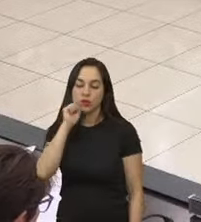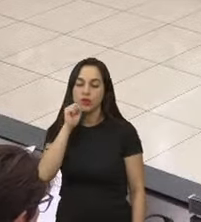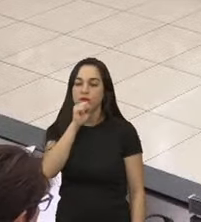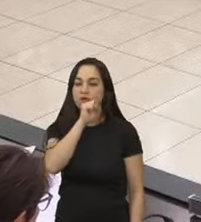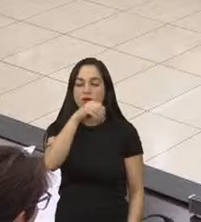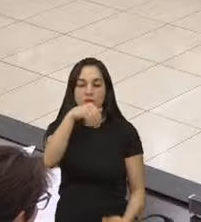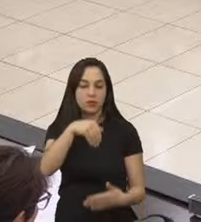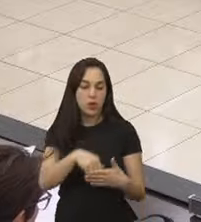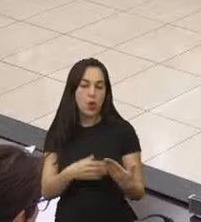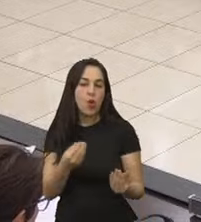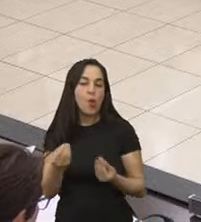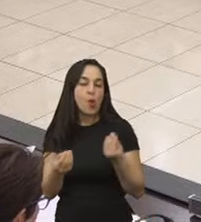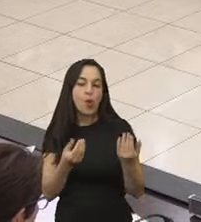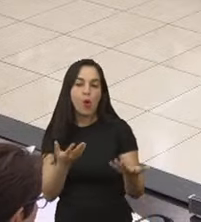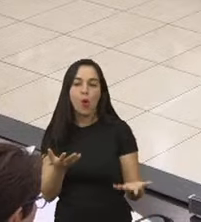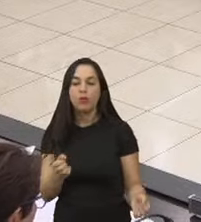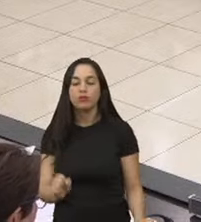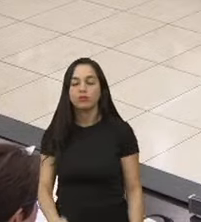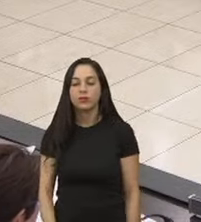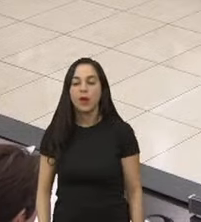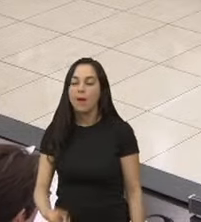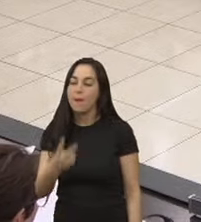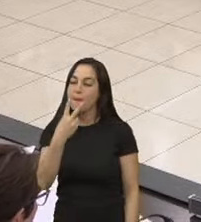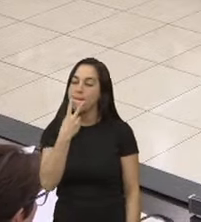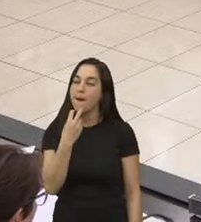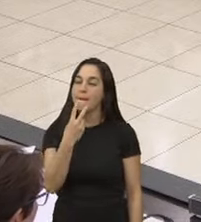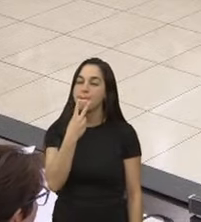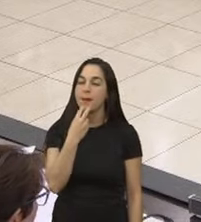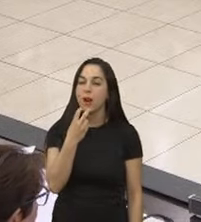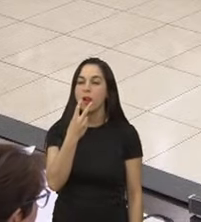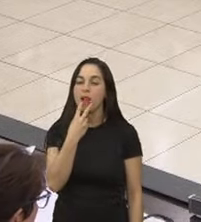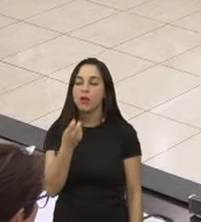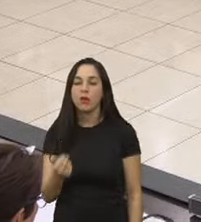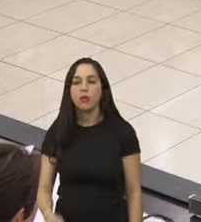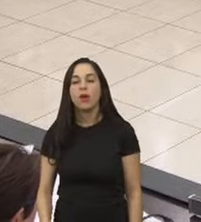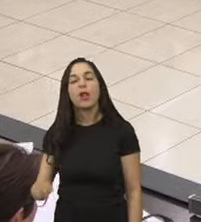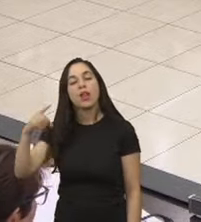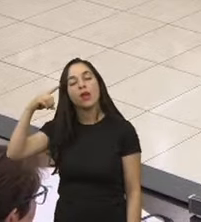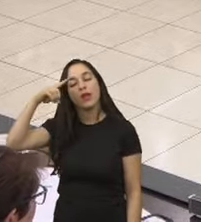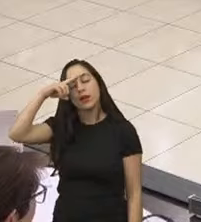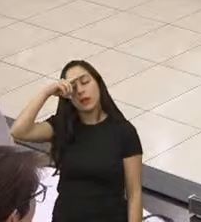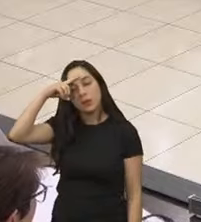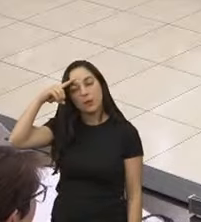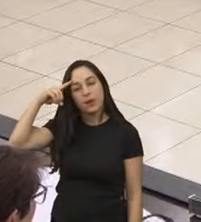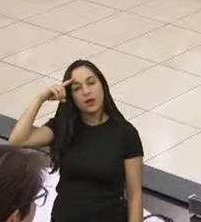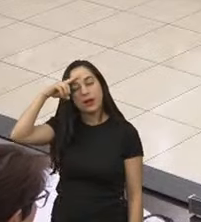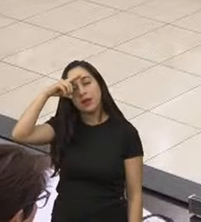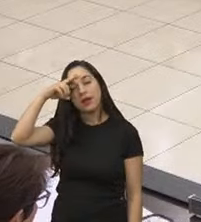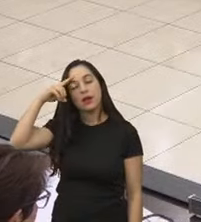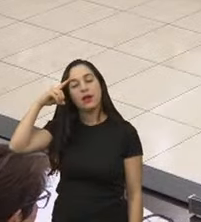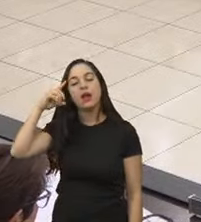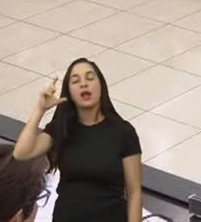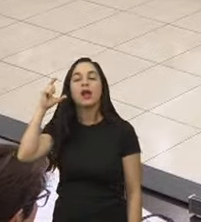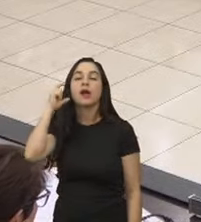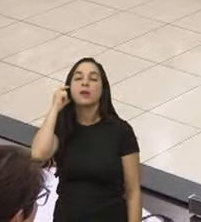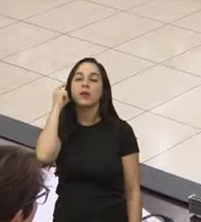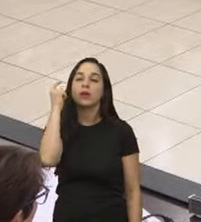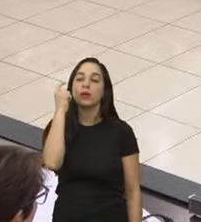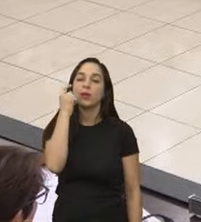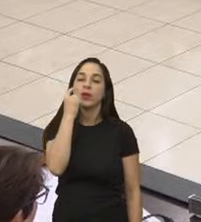Salvador. Como voto o vereador Valmir, do Parque Meia Lua. Como voto o vereador Daniel Mariano. Como voto o vereador Gabriel